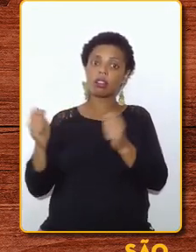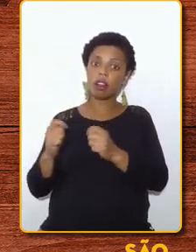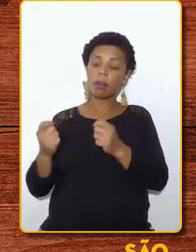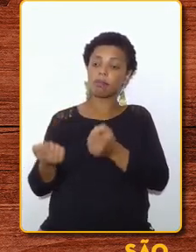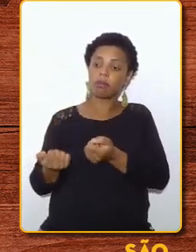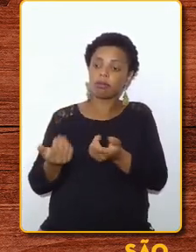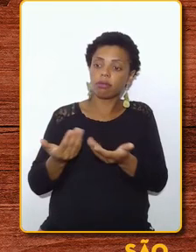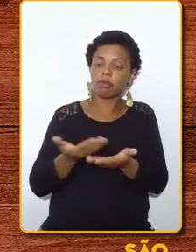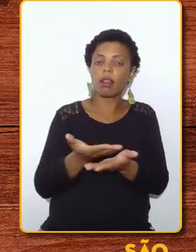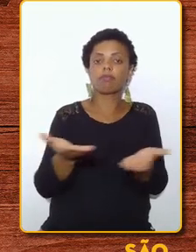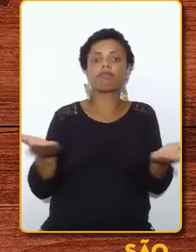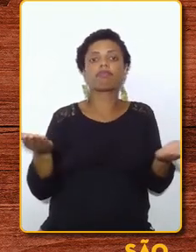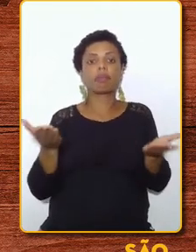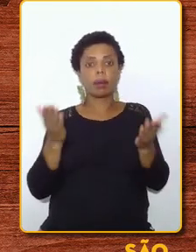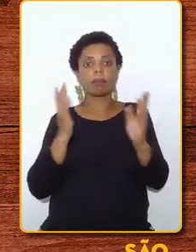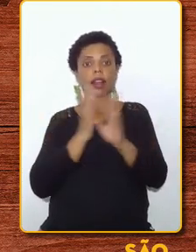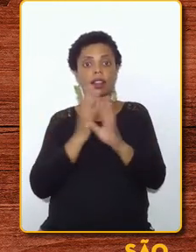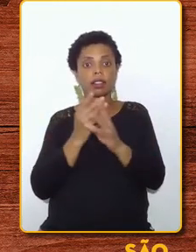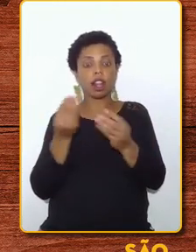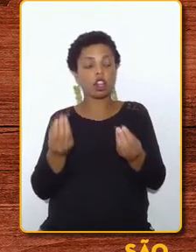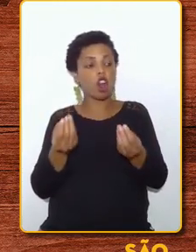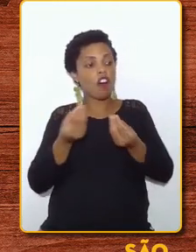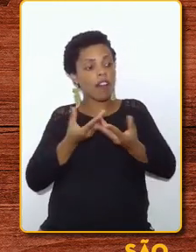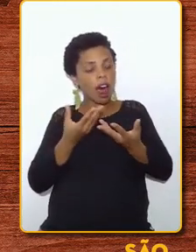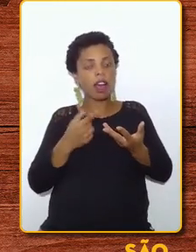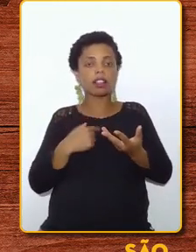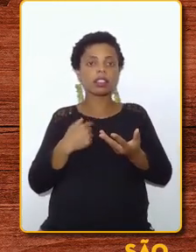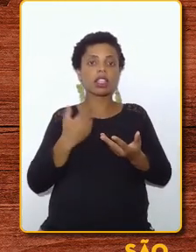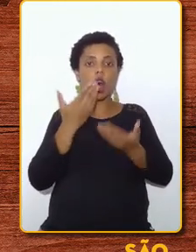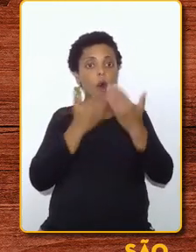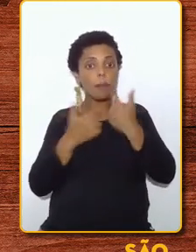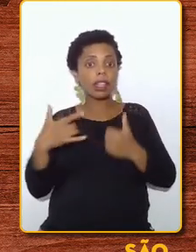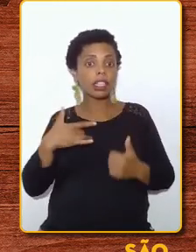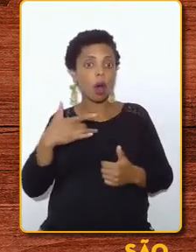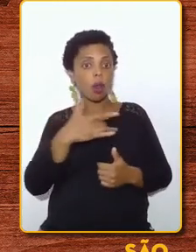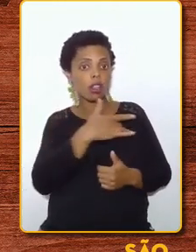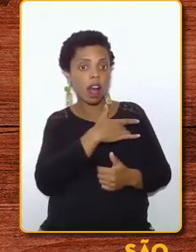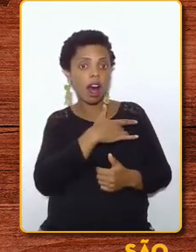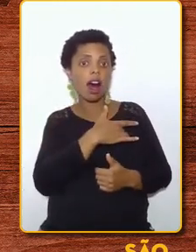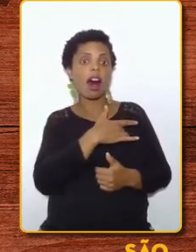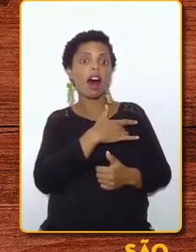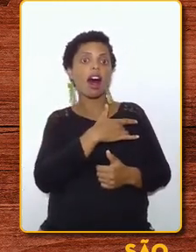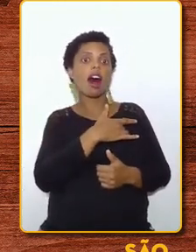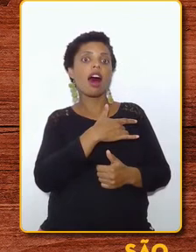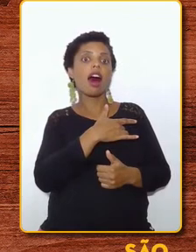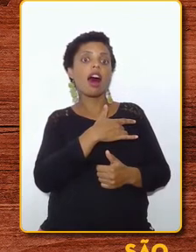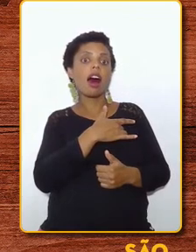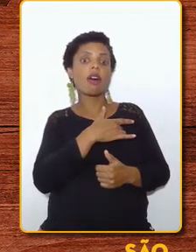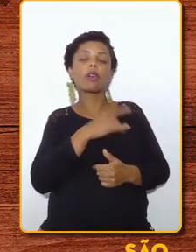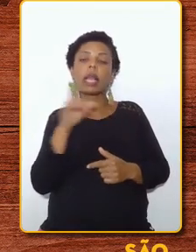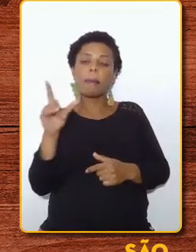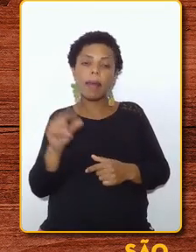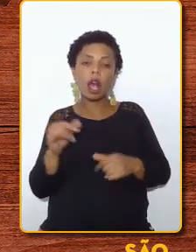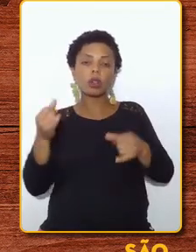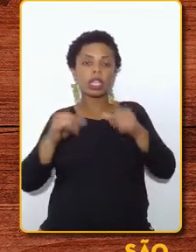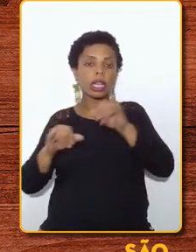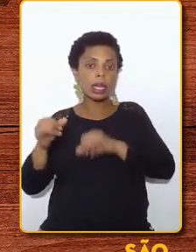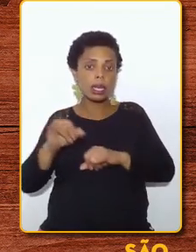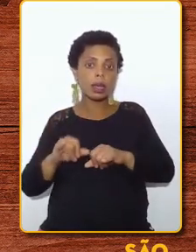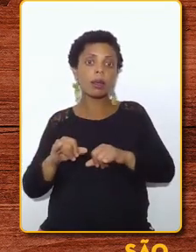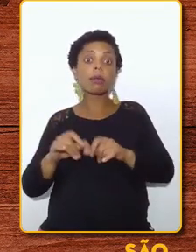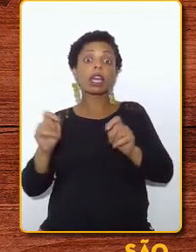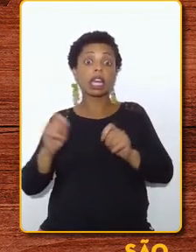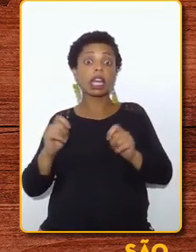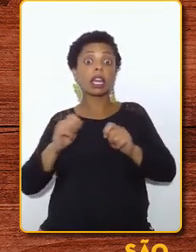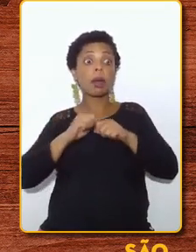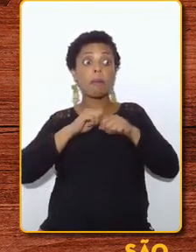da cidade, nos ofertando comida saudável, né, minimamente processada, que chegue nas periferias, que